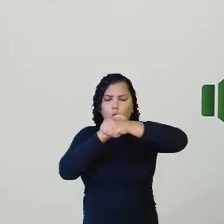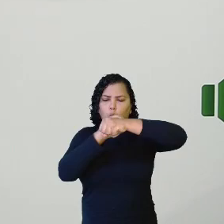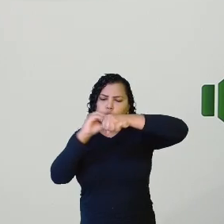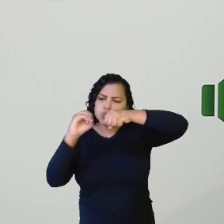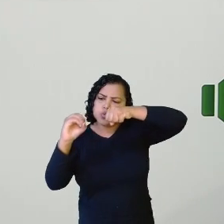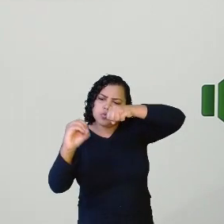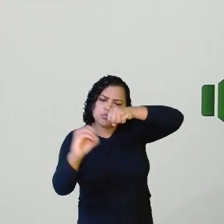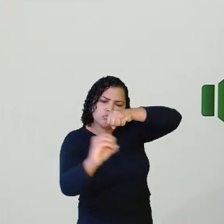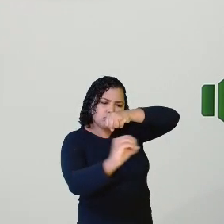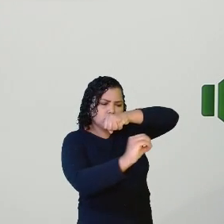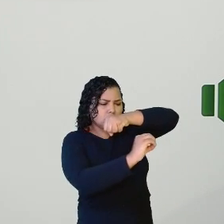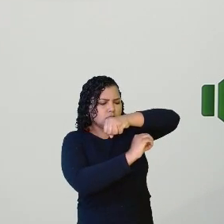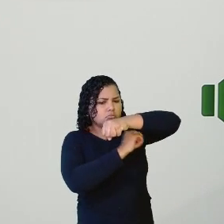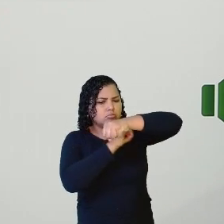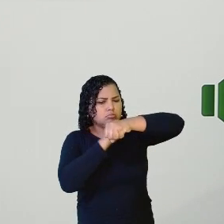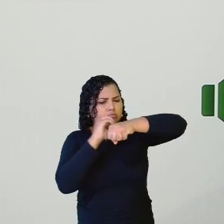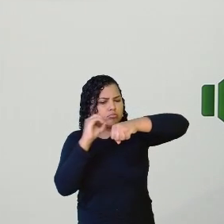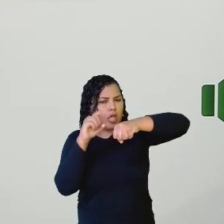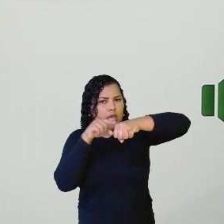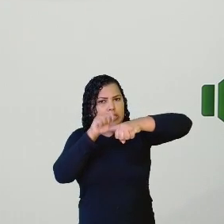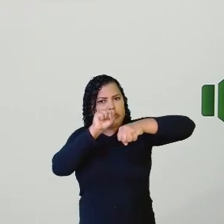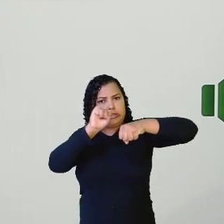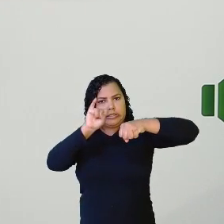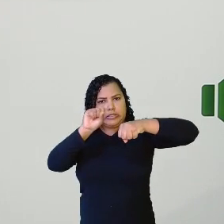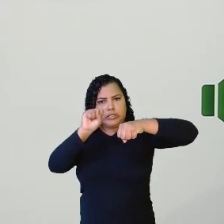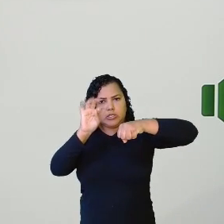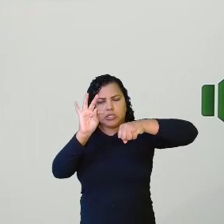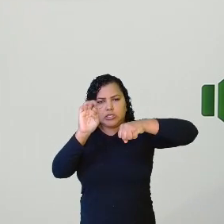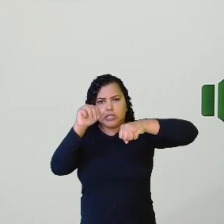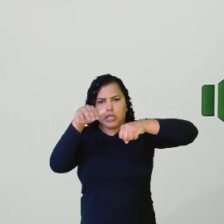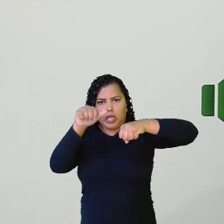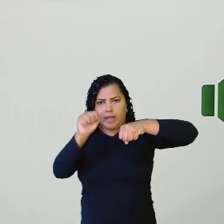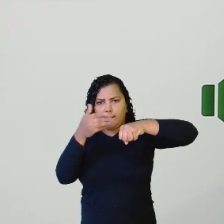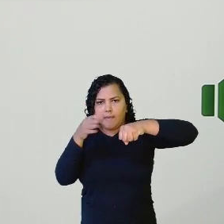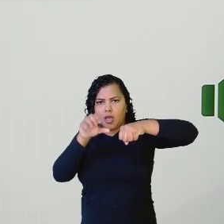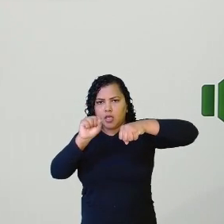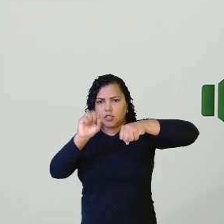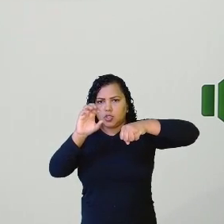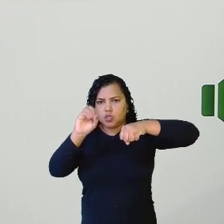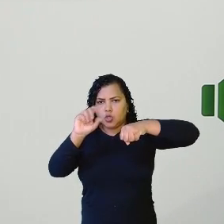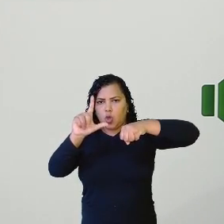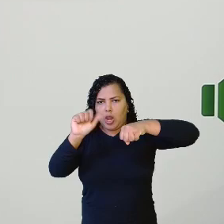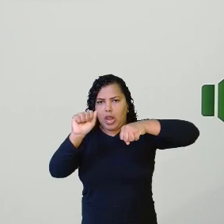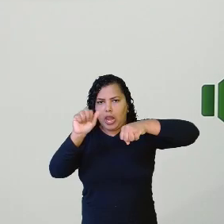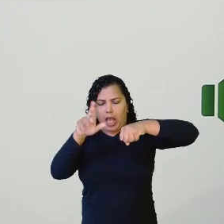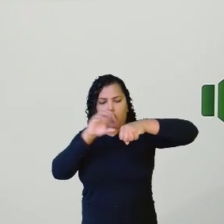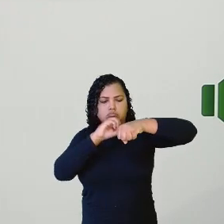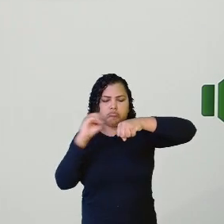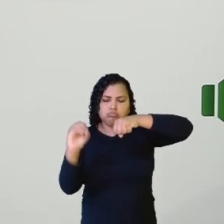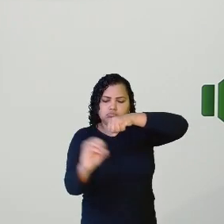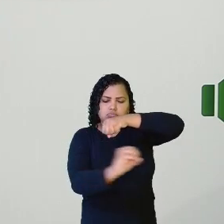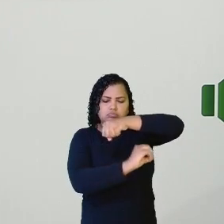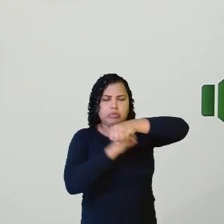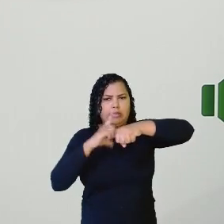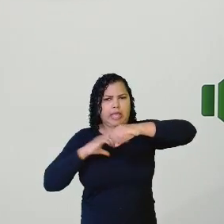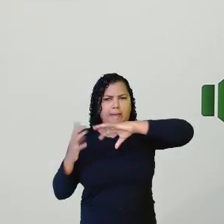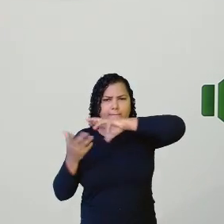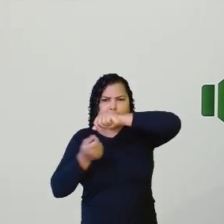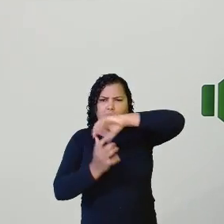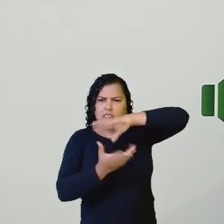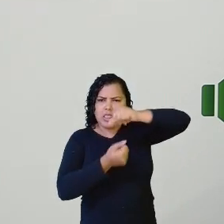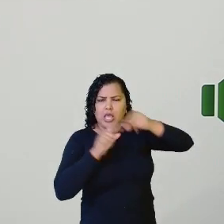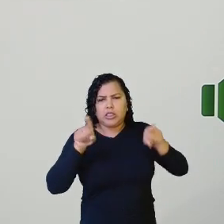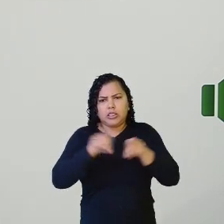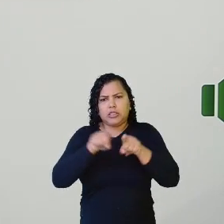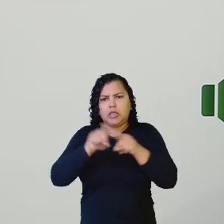também pelos planetas e seus satélites. E também pelos cometas, asteroides, meteoroides, planetas anões, entre outros, que eu